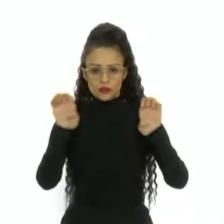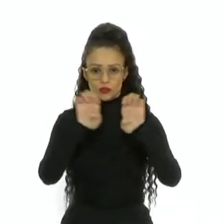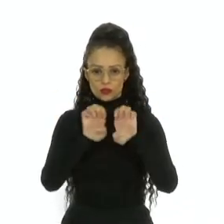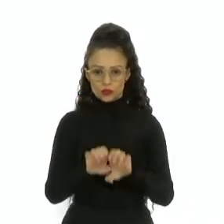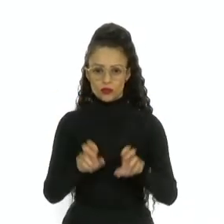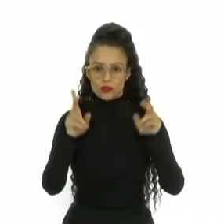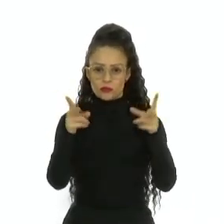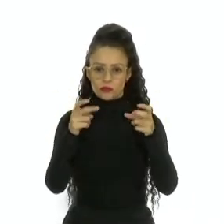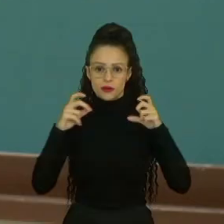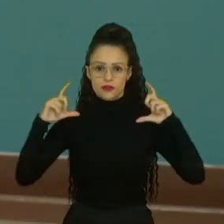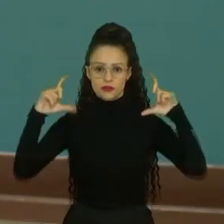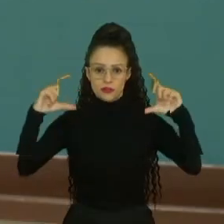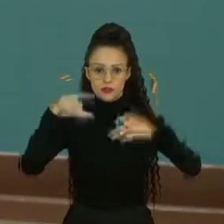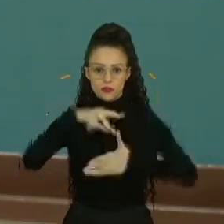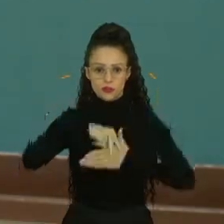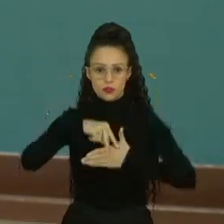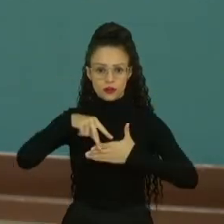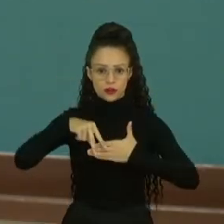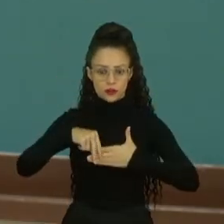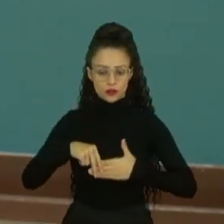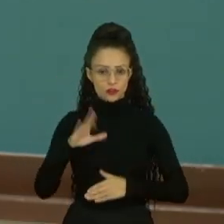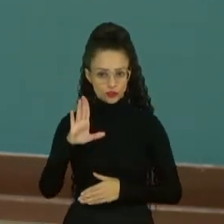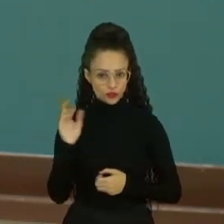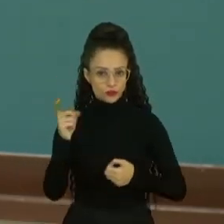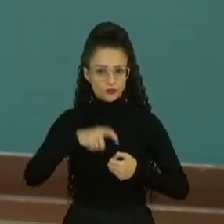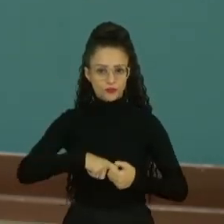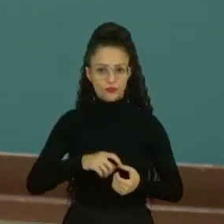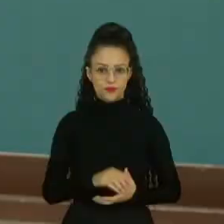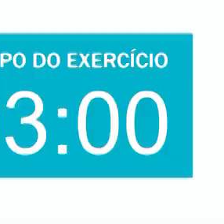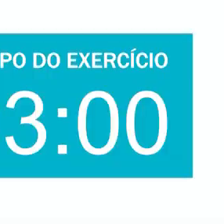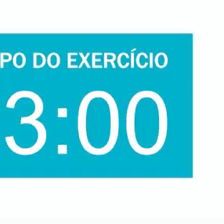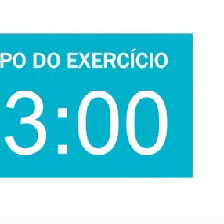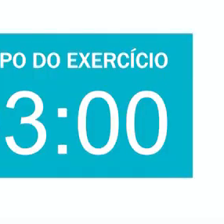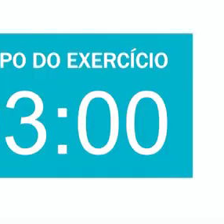ser observados no cordel lido? Já voltamos.